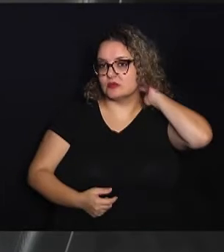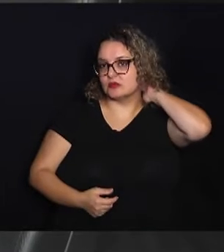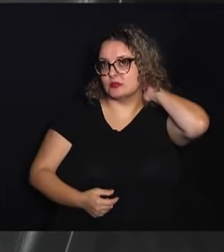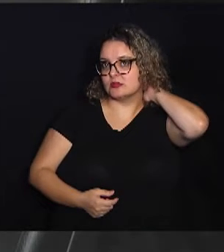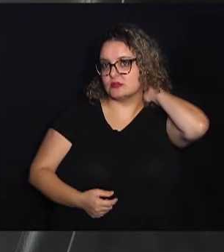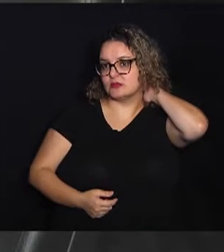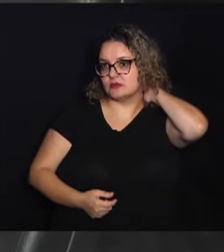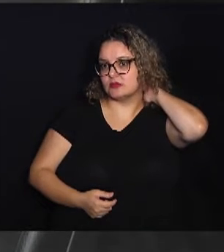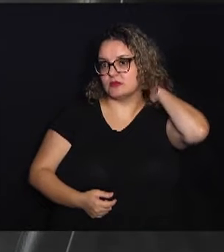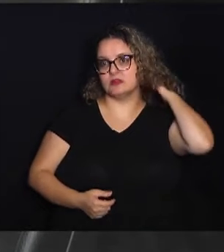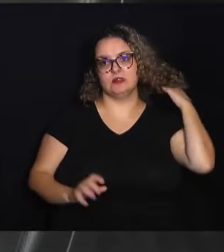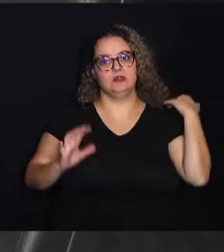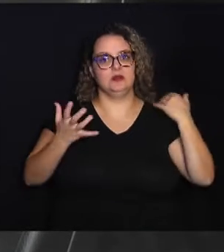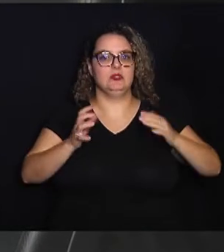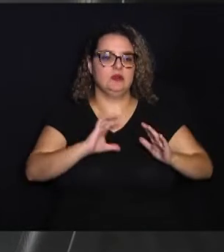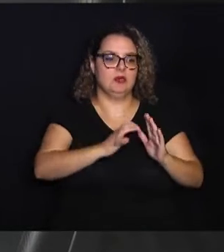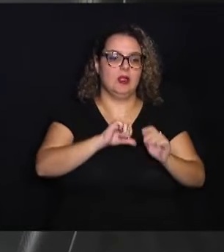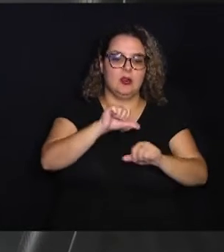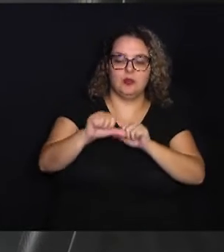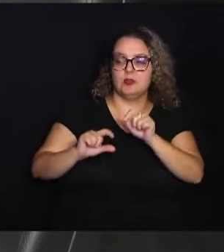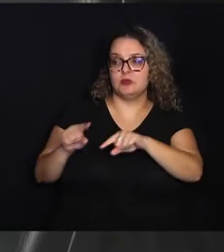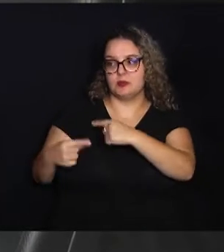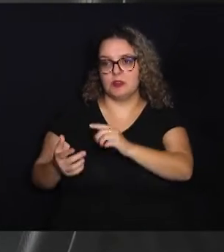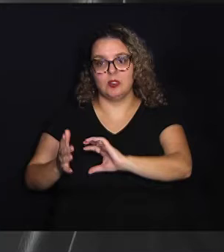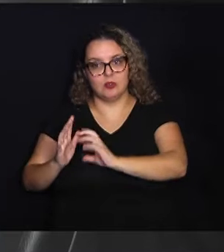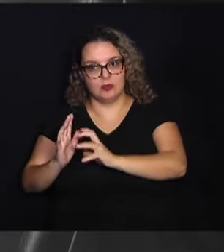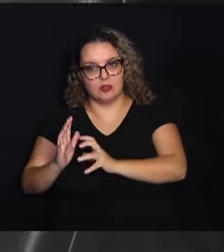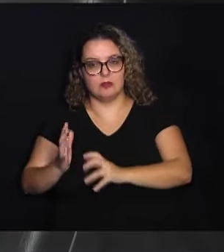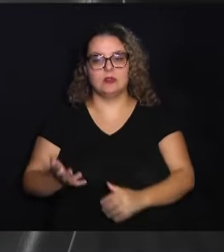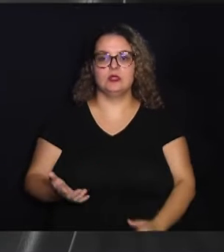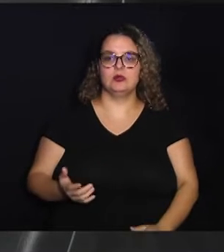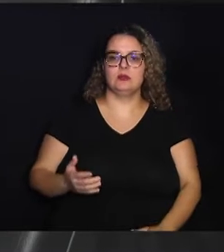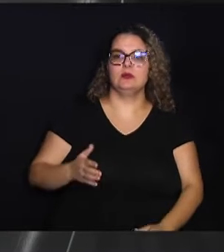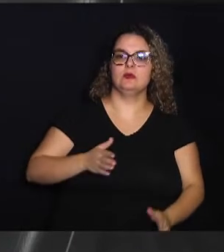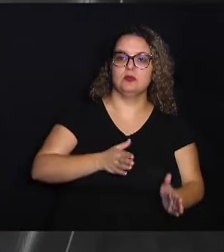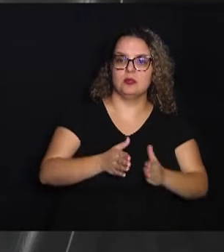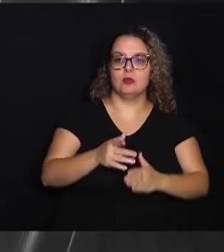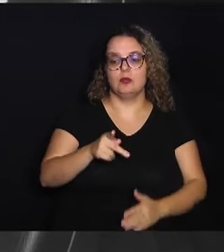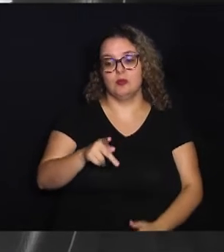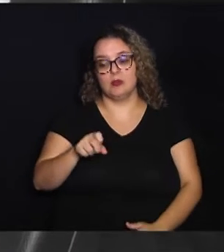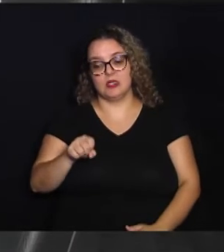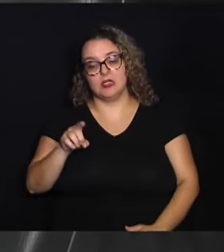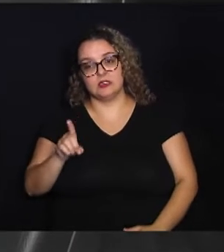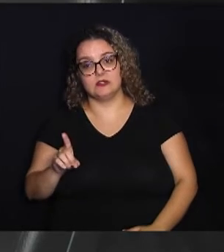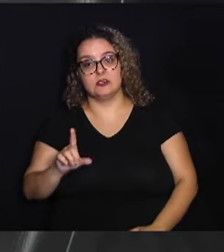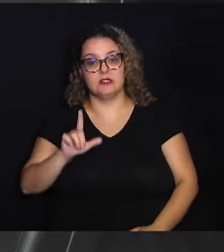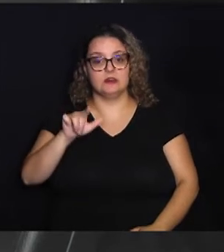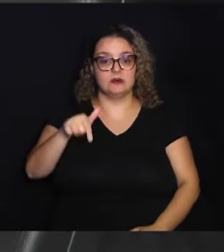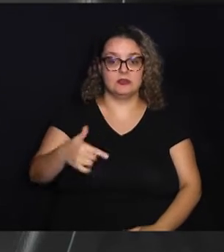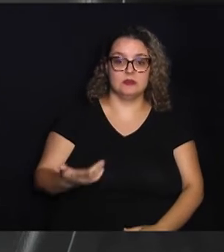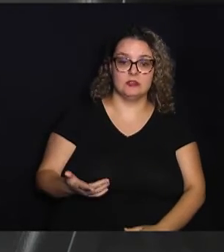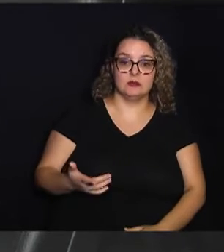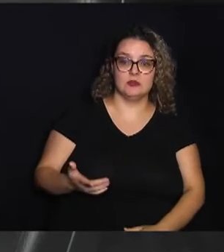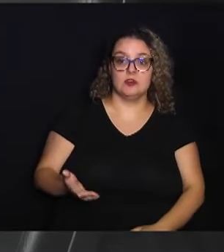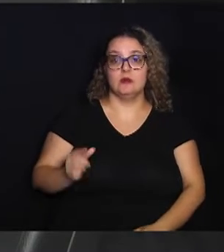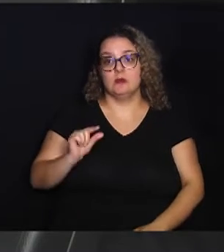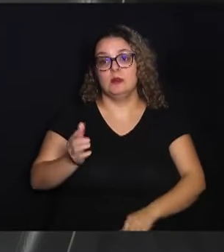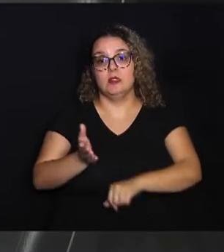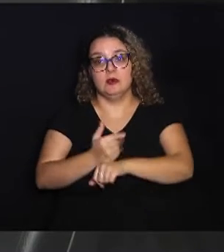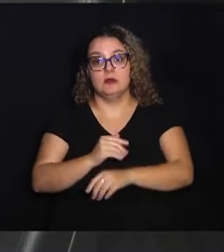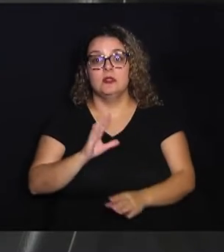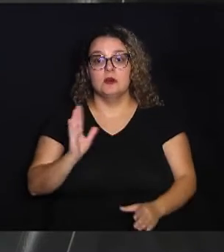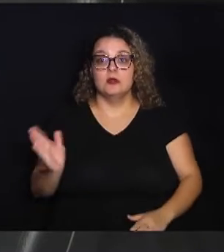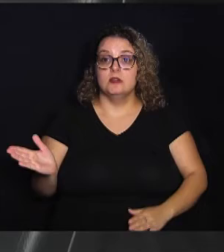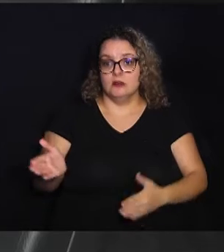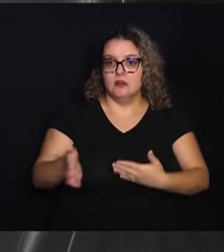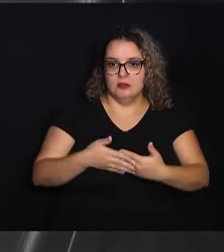estava num partido e depois fomos para outro, né? Naquela oportunidade a gente estava caminhando para o PSD e depois, um pouquinho antes de fechar a